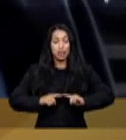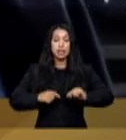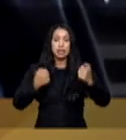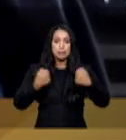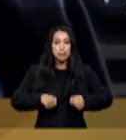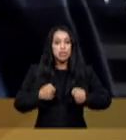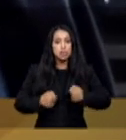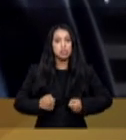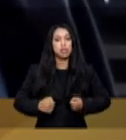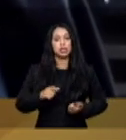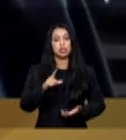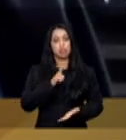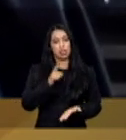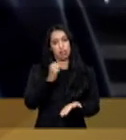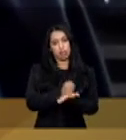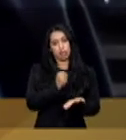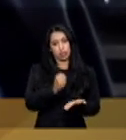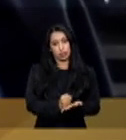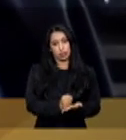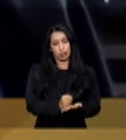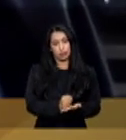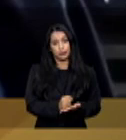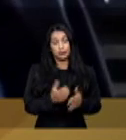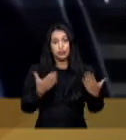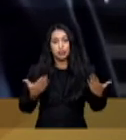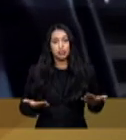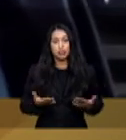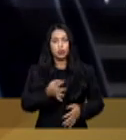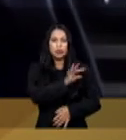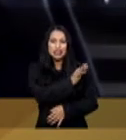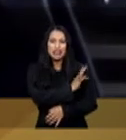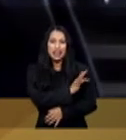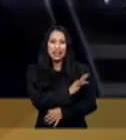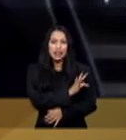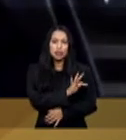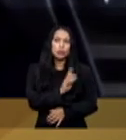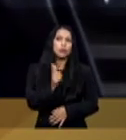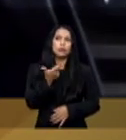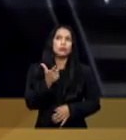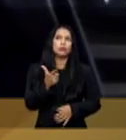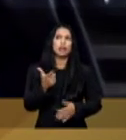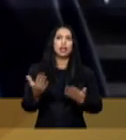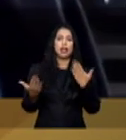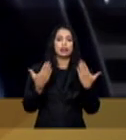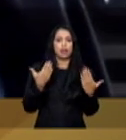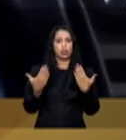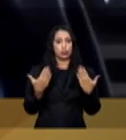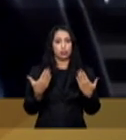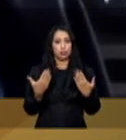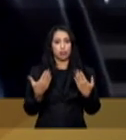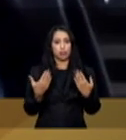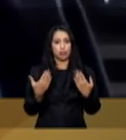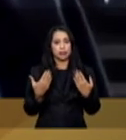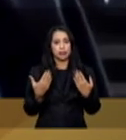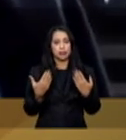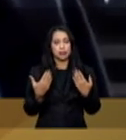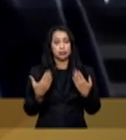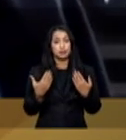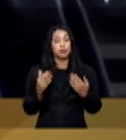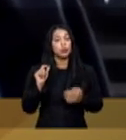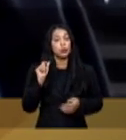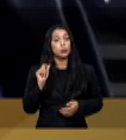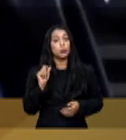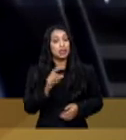registro. Portanto, e em rigor técnico, nem é analogia. Em rigor técnico, o que